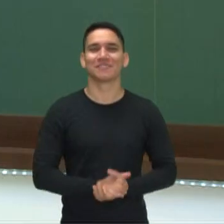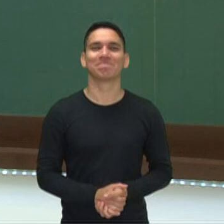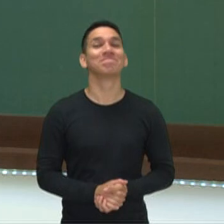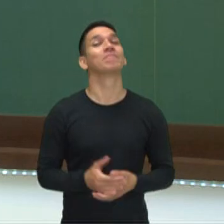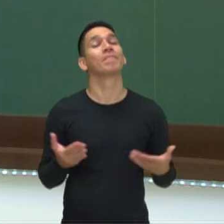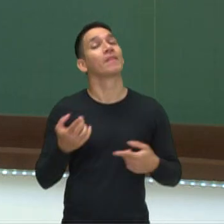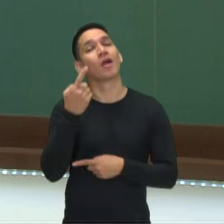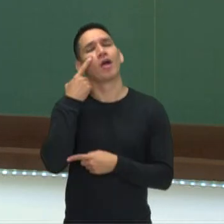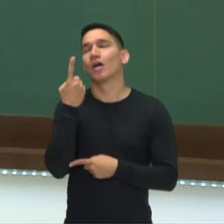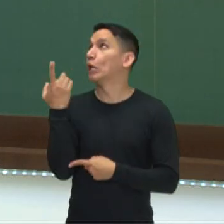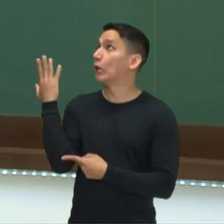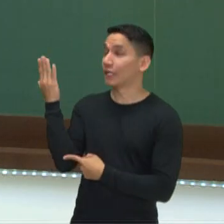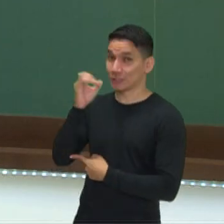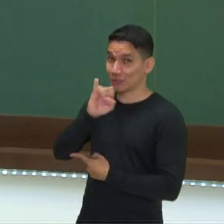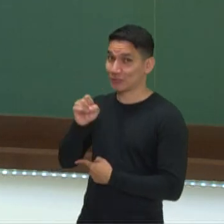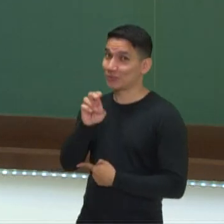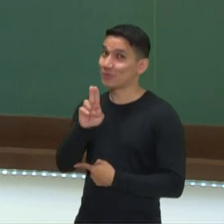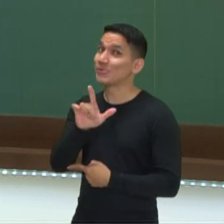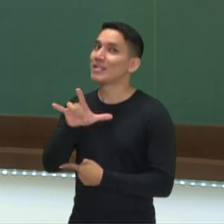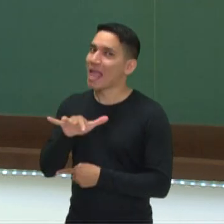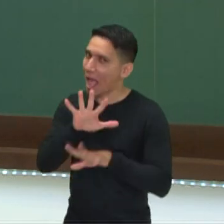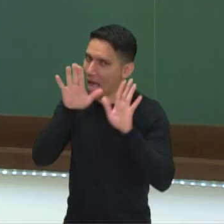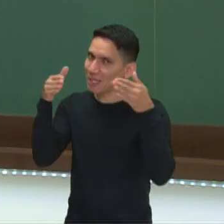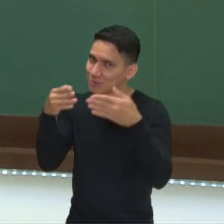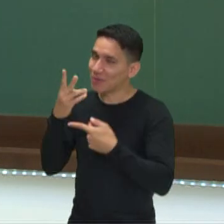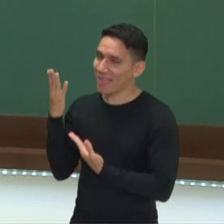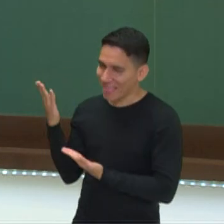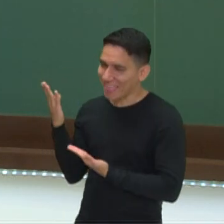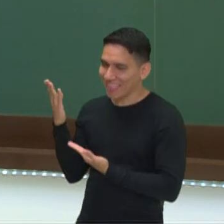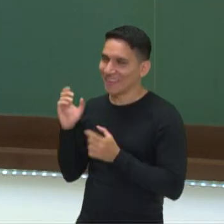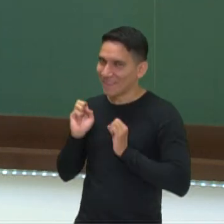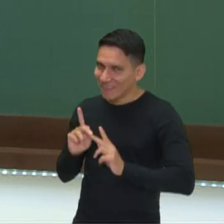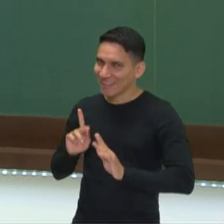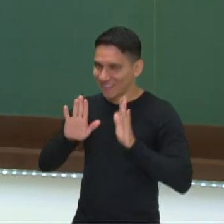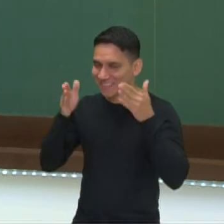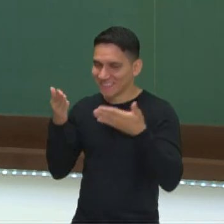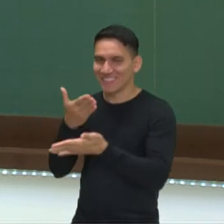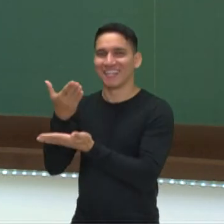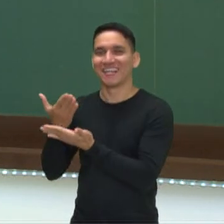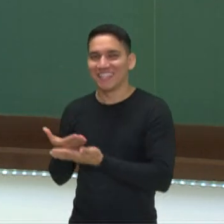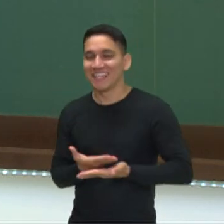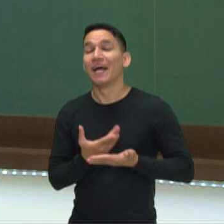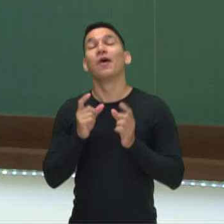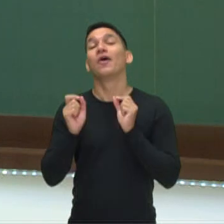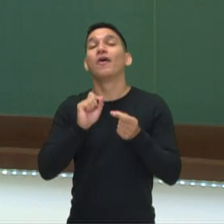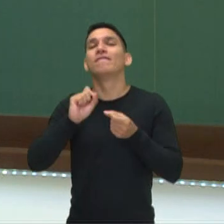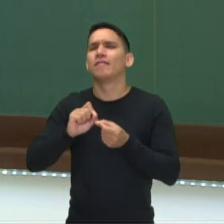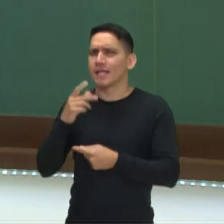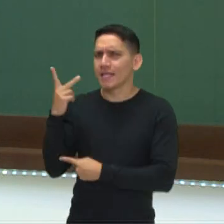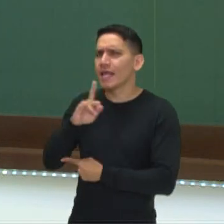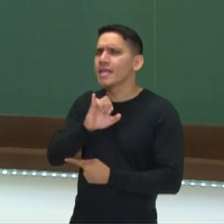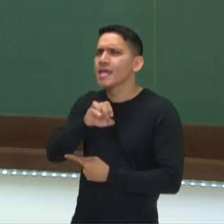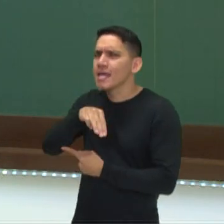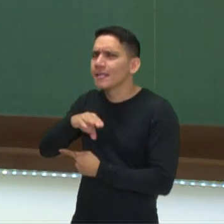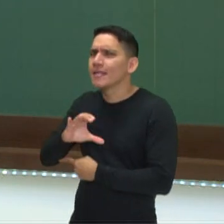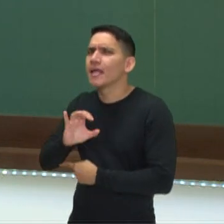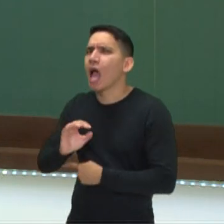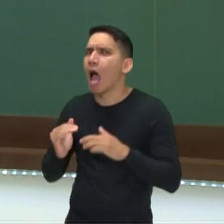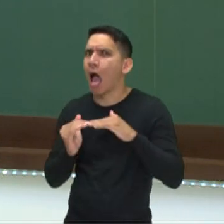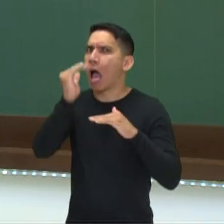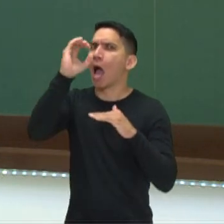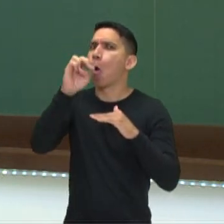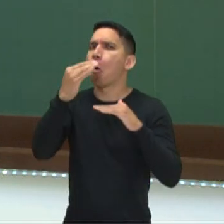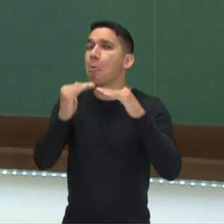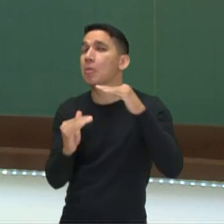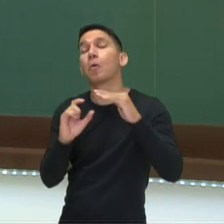lá, ó. Vamos ver da Júlia, né? Estamos falando da Júlia, então vamos ver a Júlia se ela está com MC alto ou baixo. Então, ela